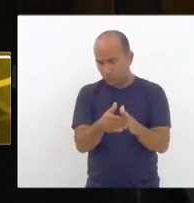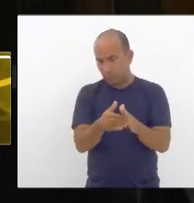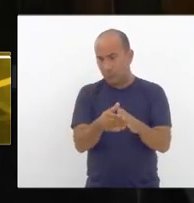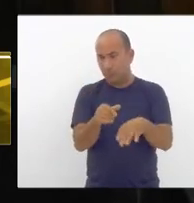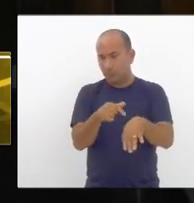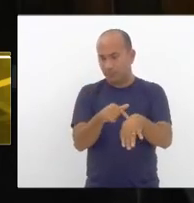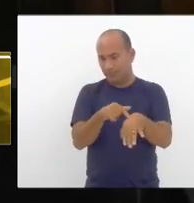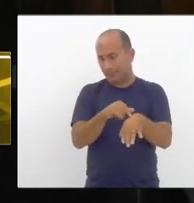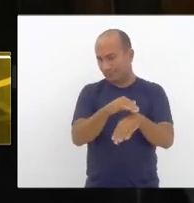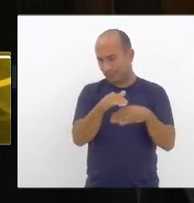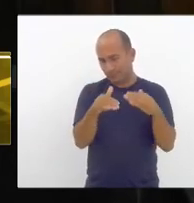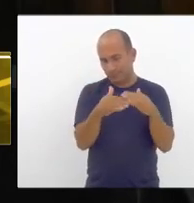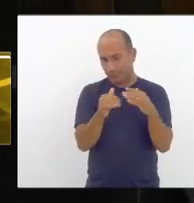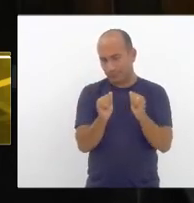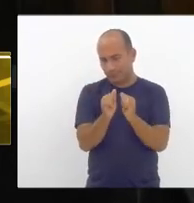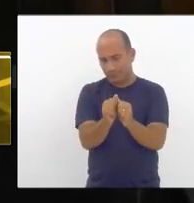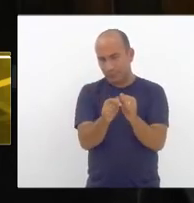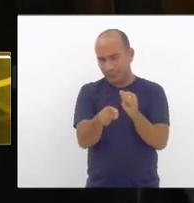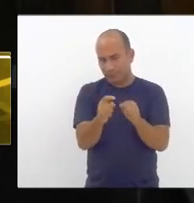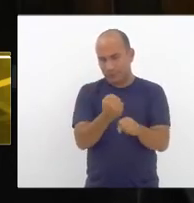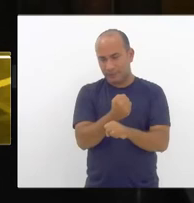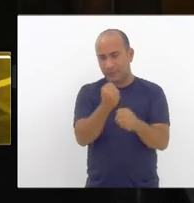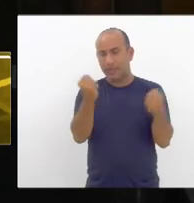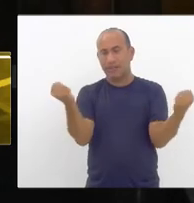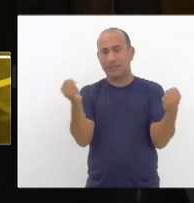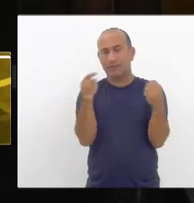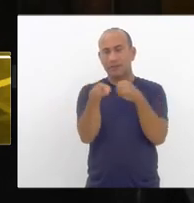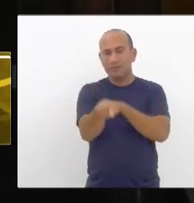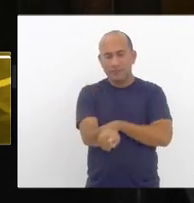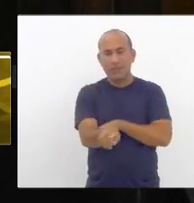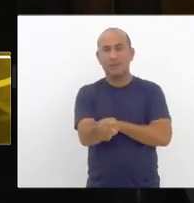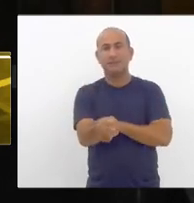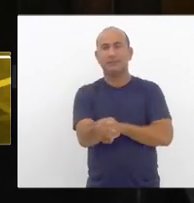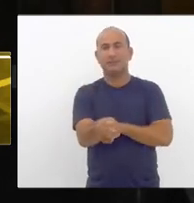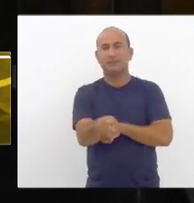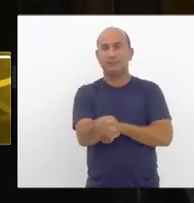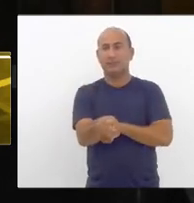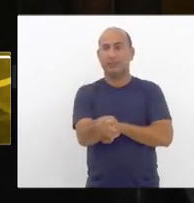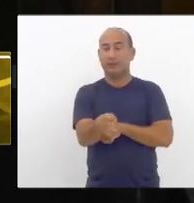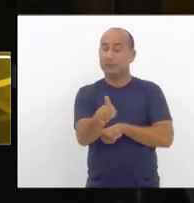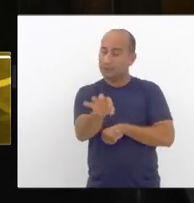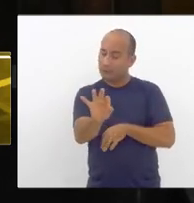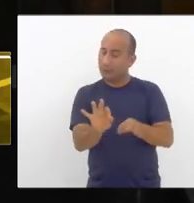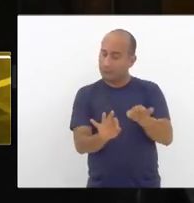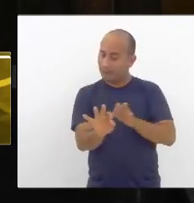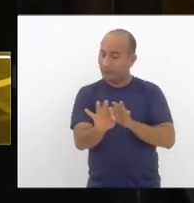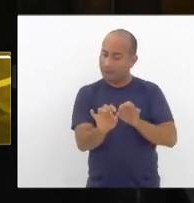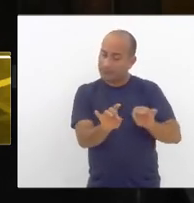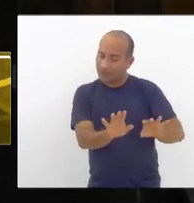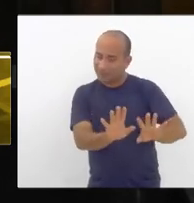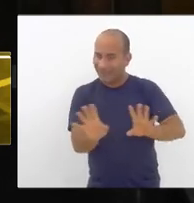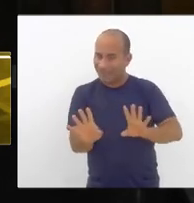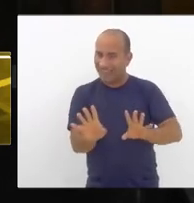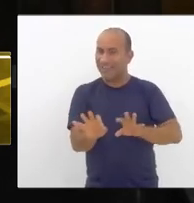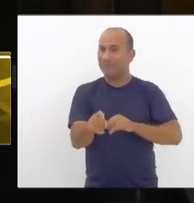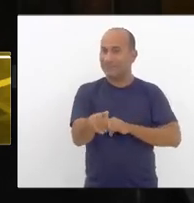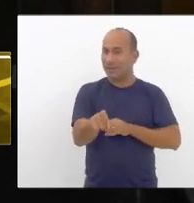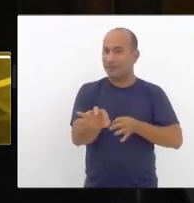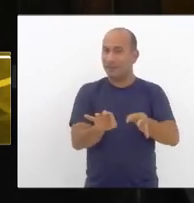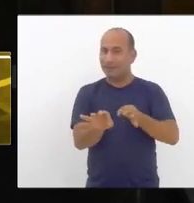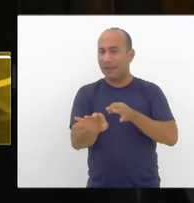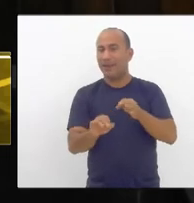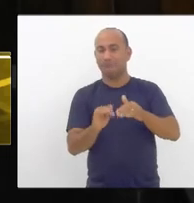esse tempo vocês estão gigantes Vocês deixam aliás constroem porque não deixaram nada ainda continua